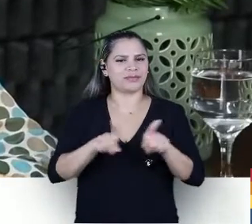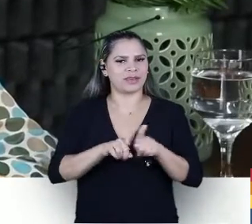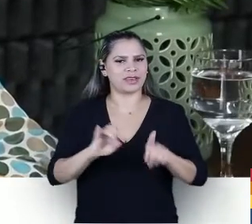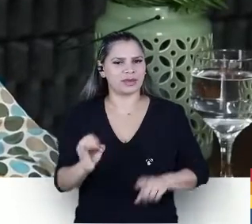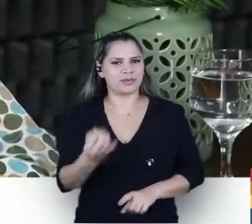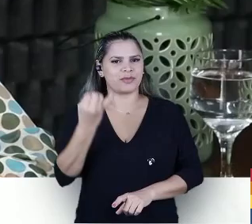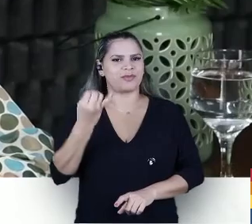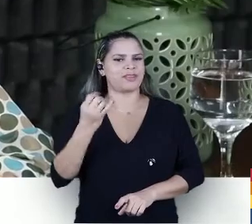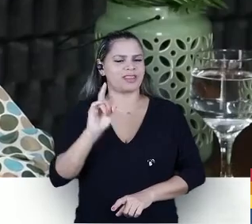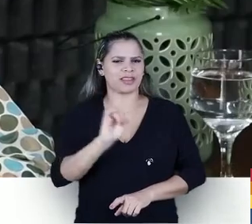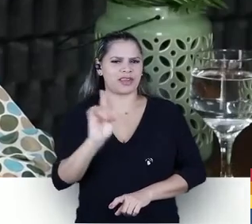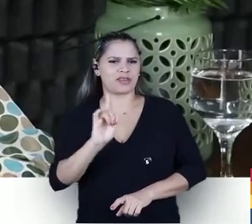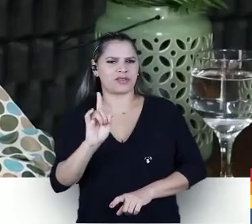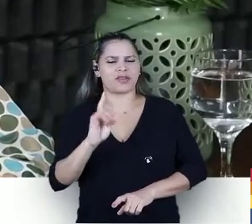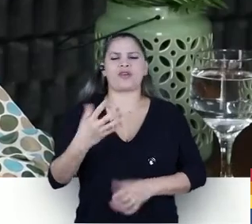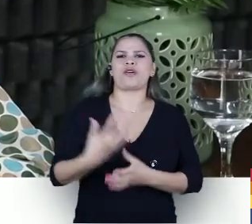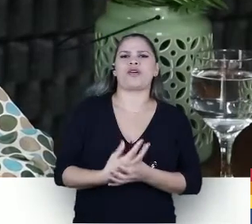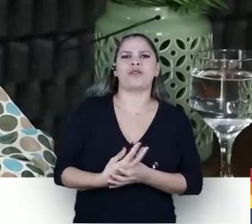mão deles,